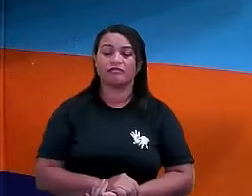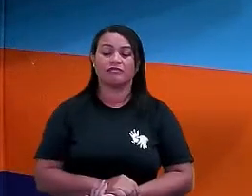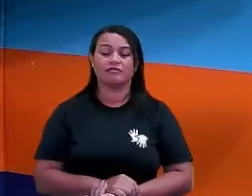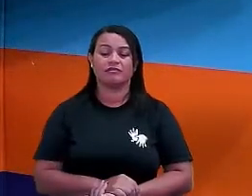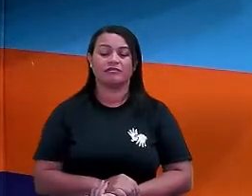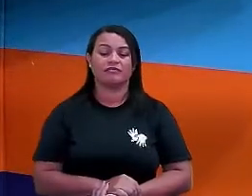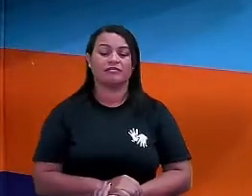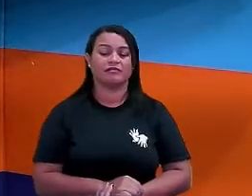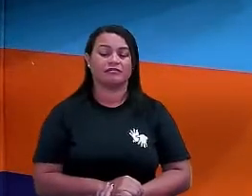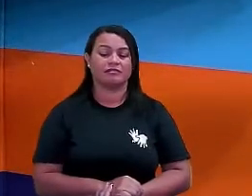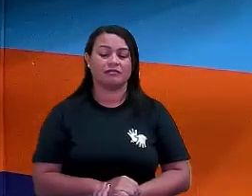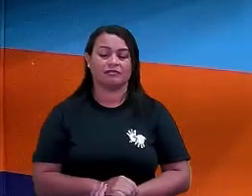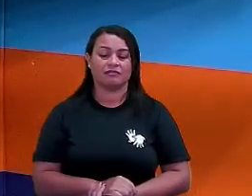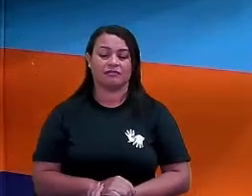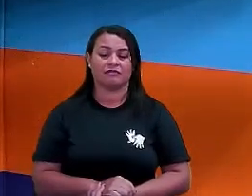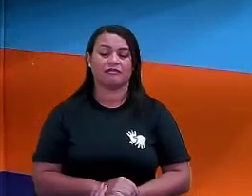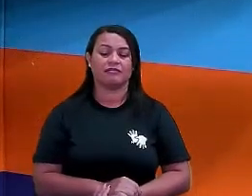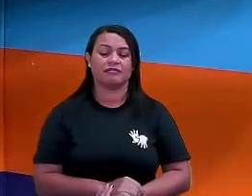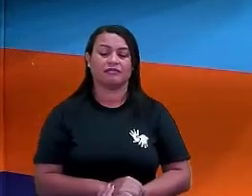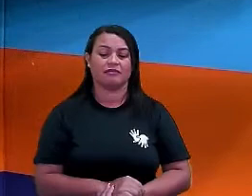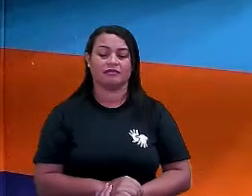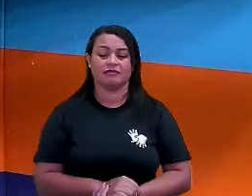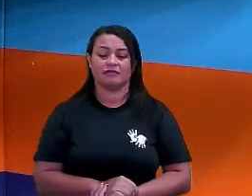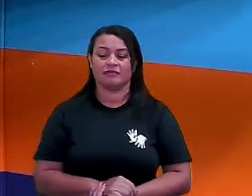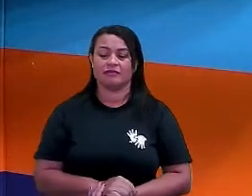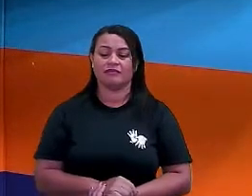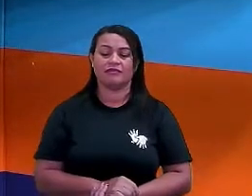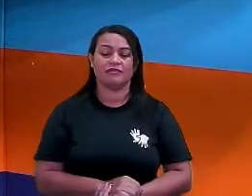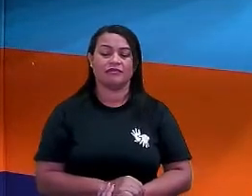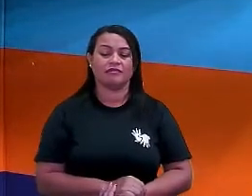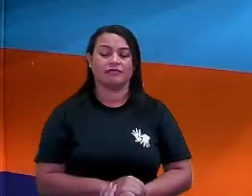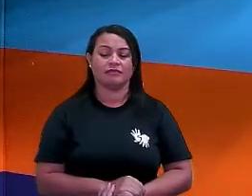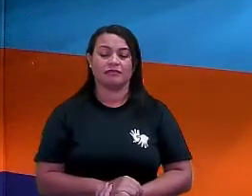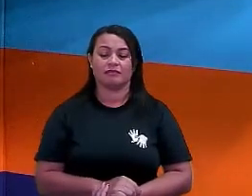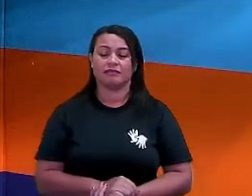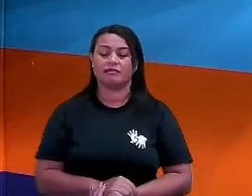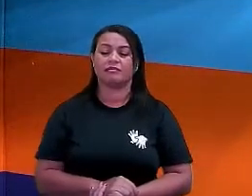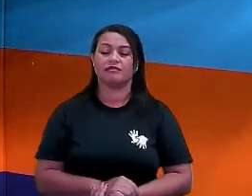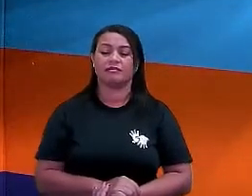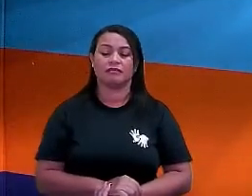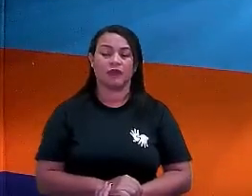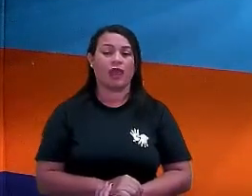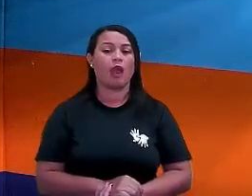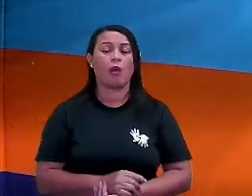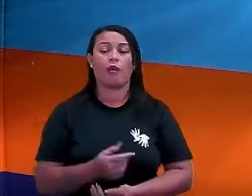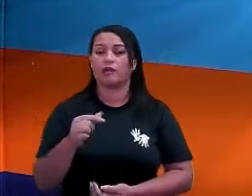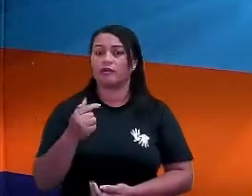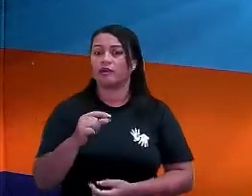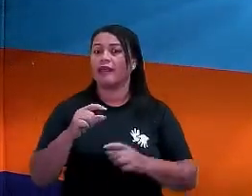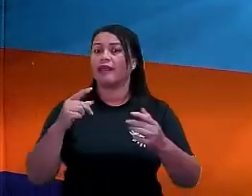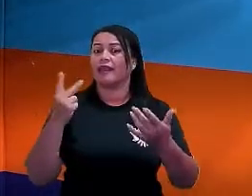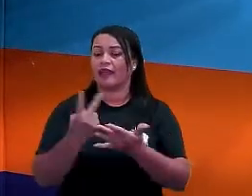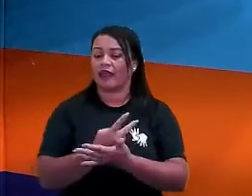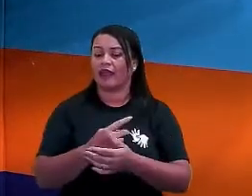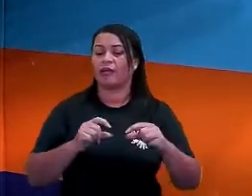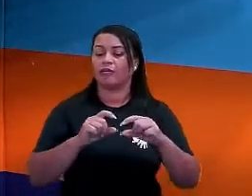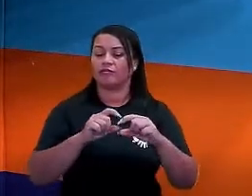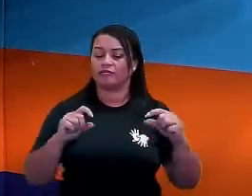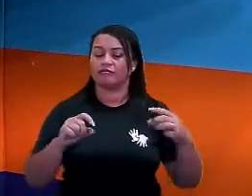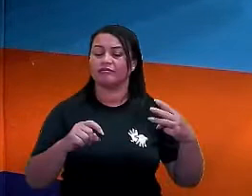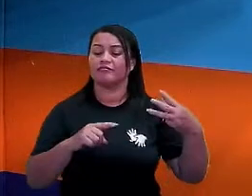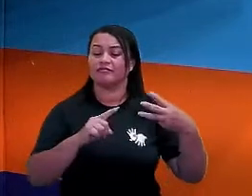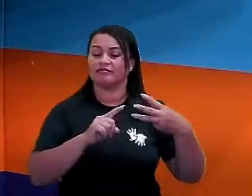They aren't going to pay. Não apresenta erro, perdão, né? They aren't going to pay on